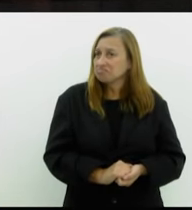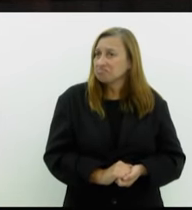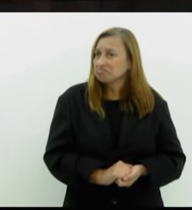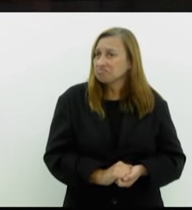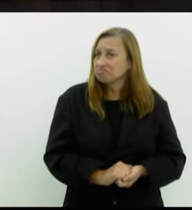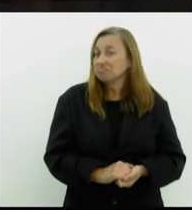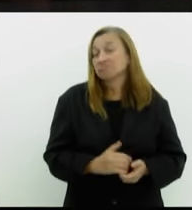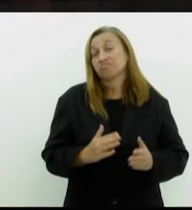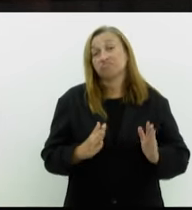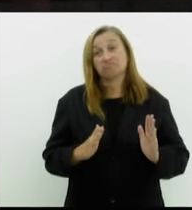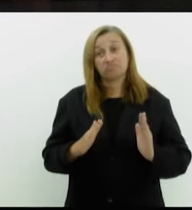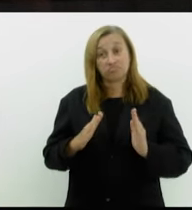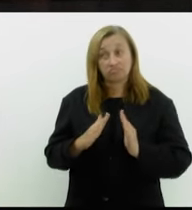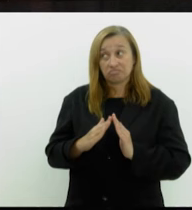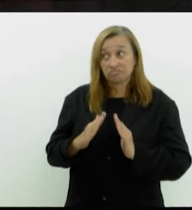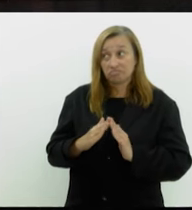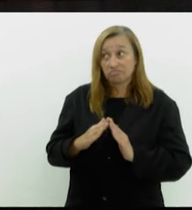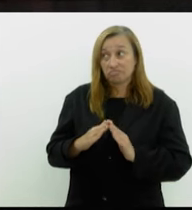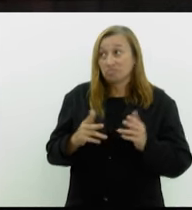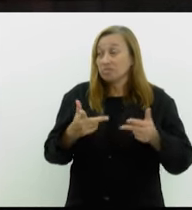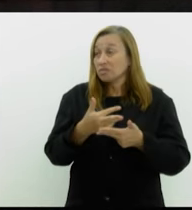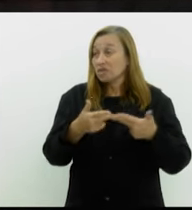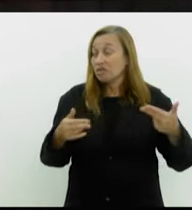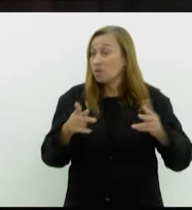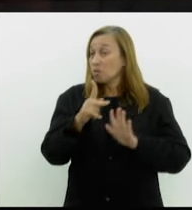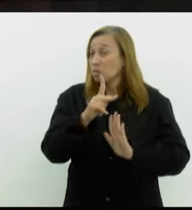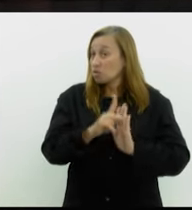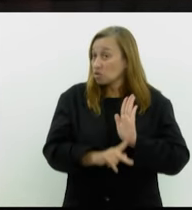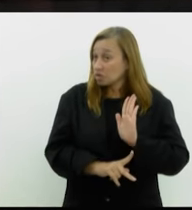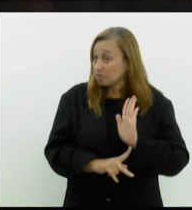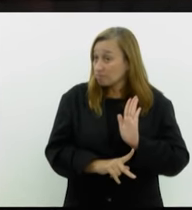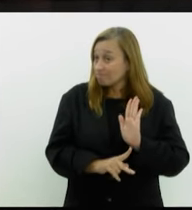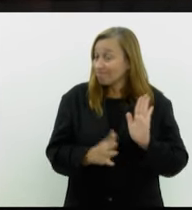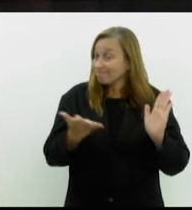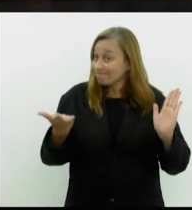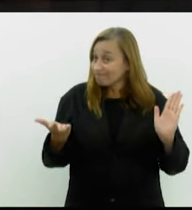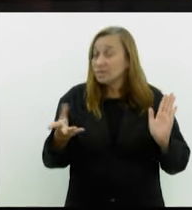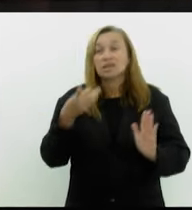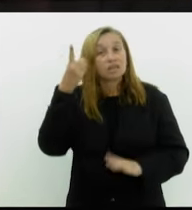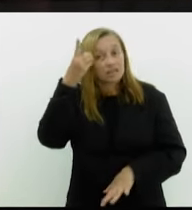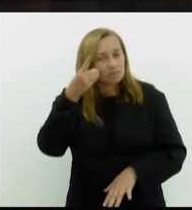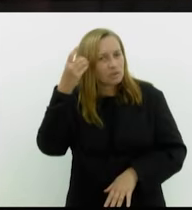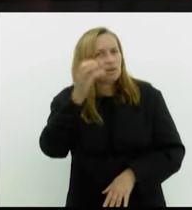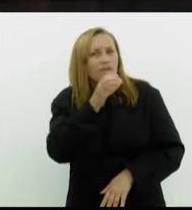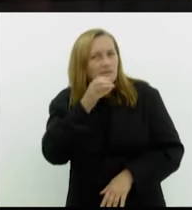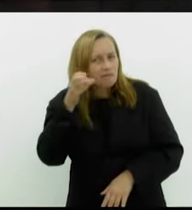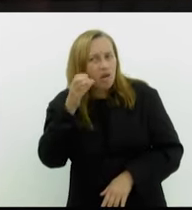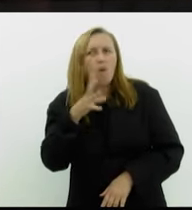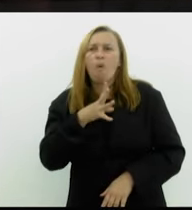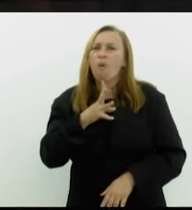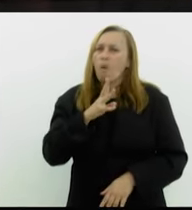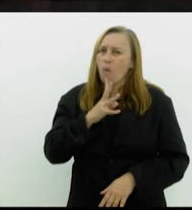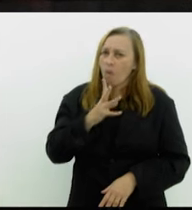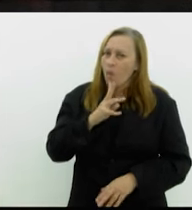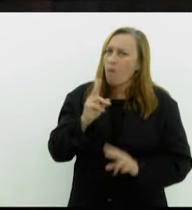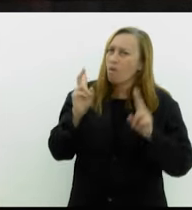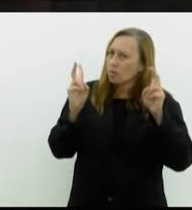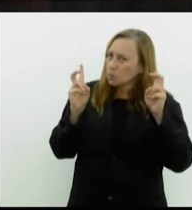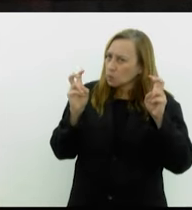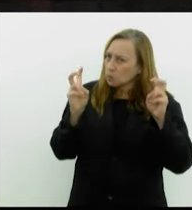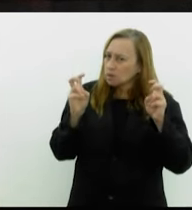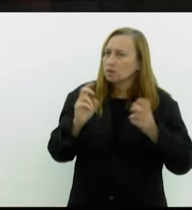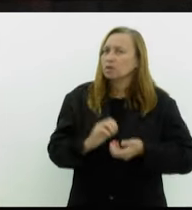Esta casa tem uma série de projetos, a deputada Célia conhece esse tema,